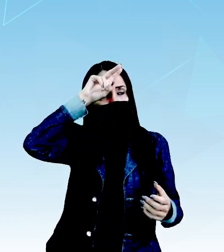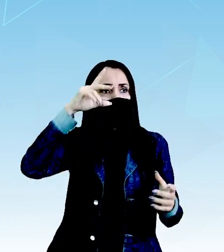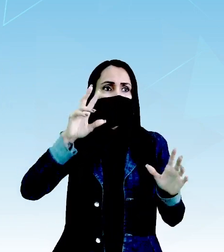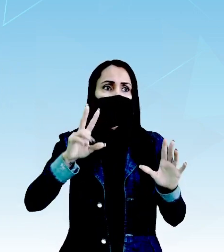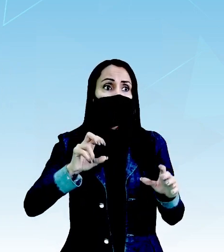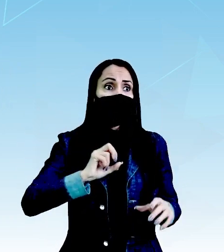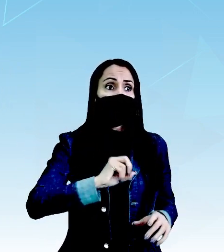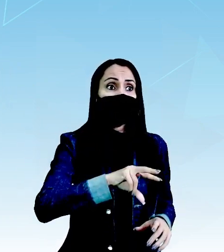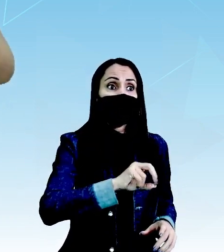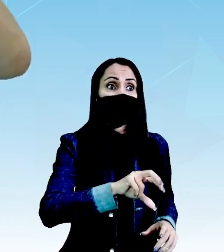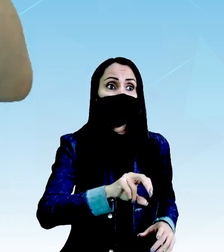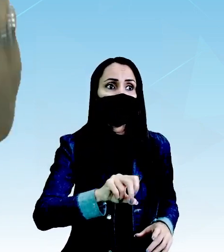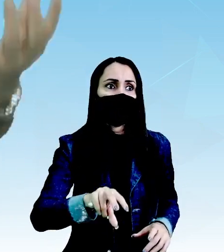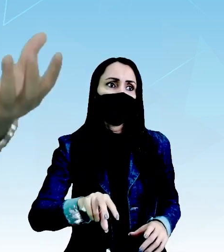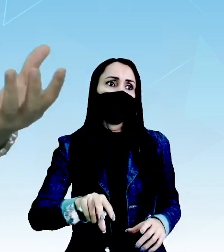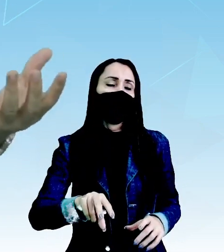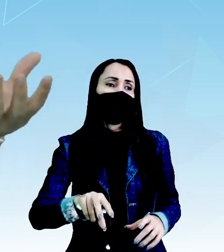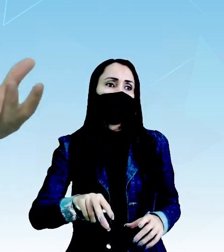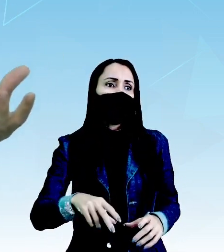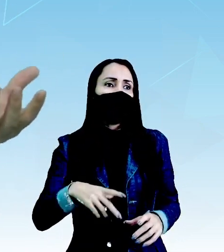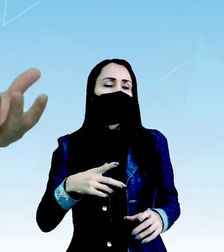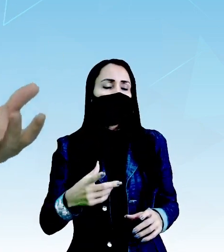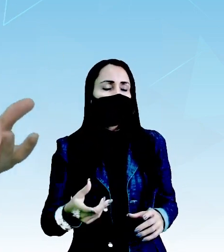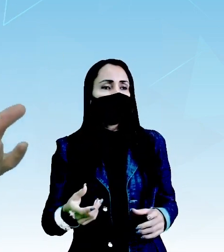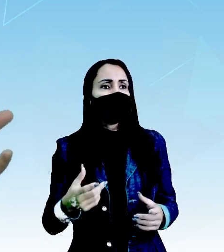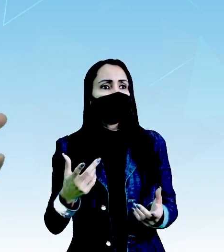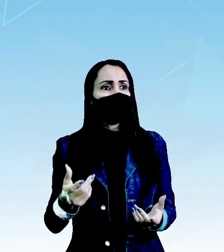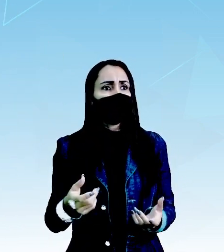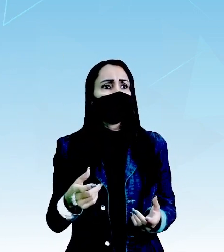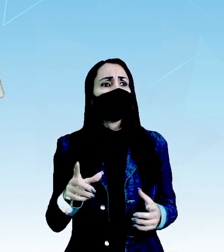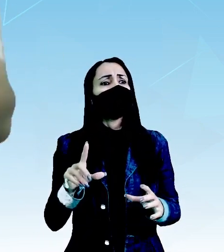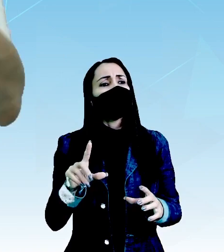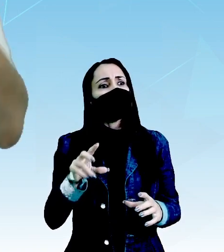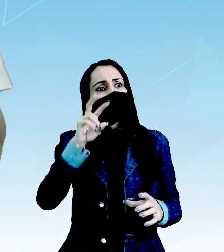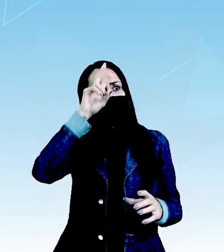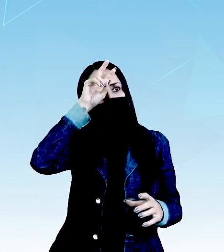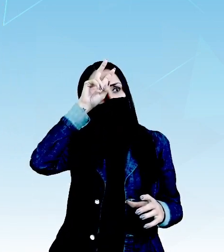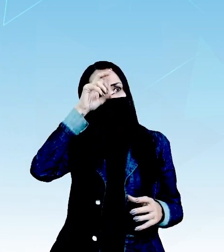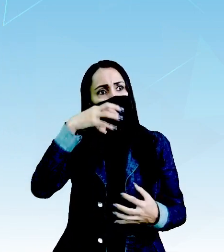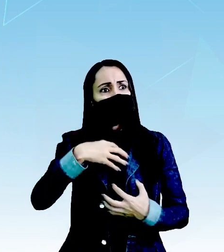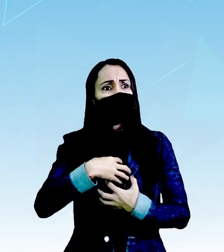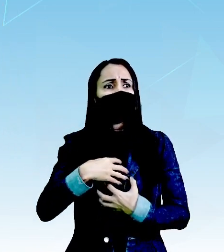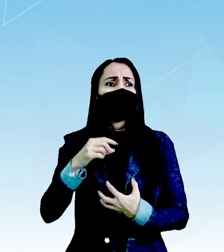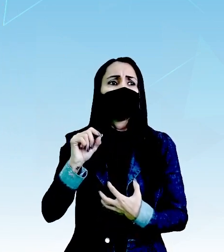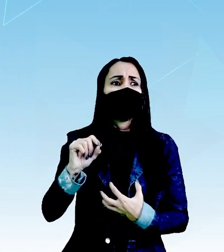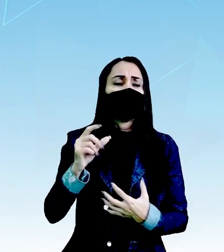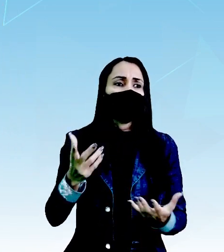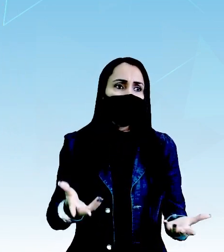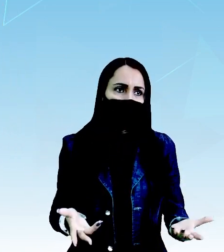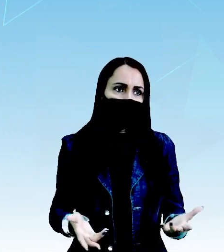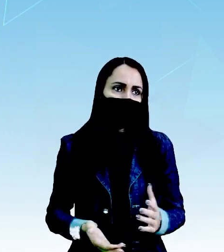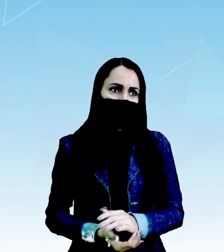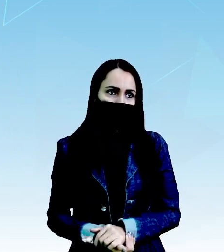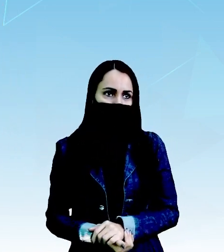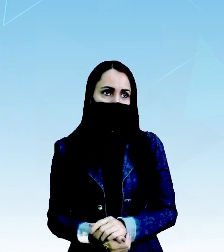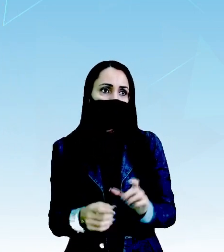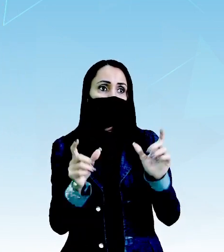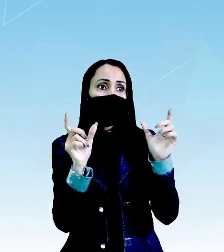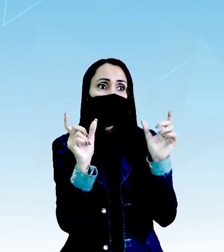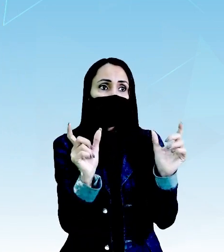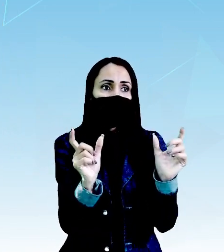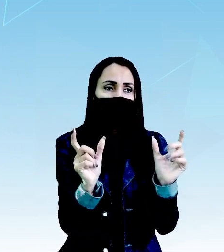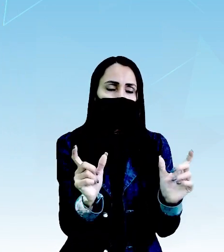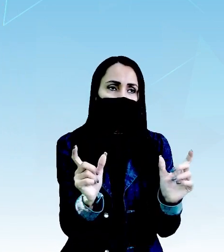contra a barata. Então o farmacêutico pergunta: o que é que ela está sentindo? Então vejam só aí o jogo de palavras.